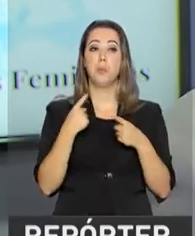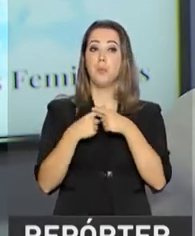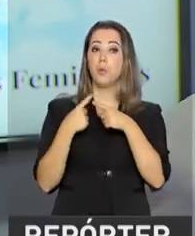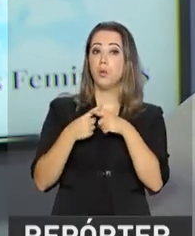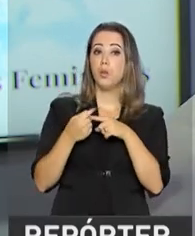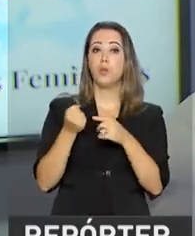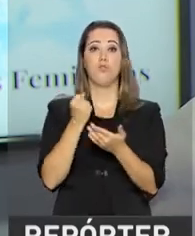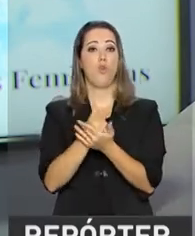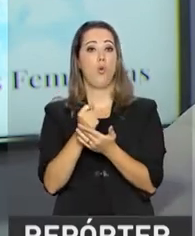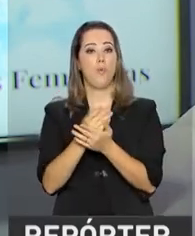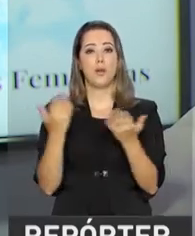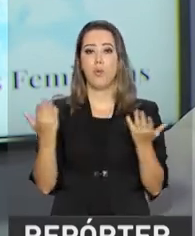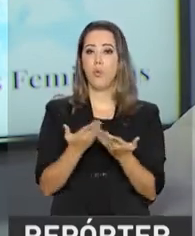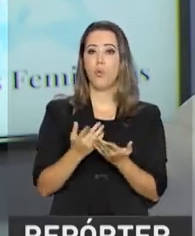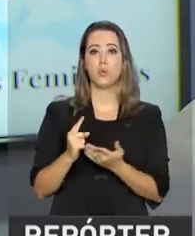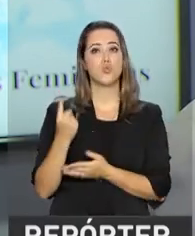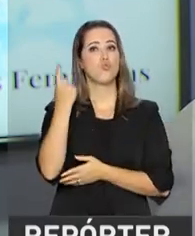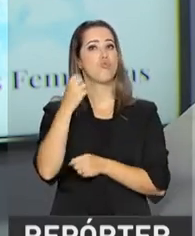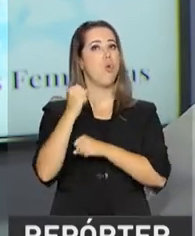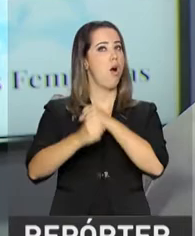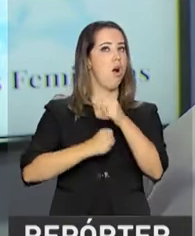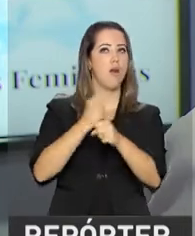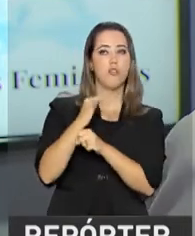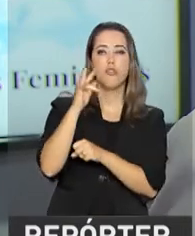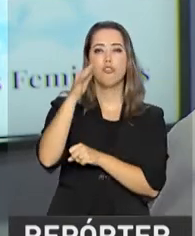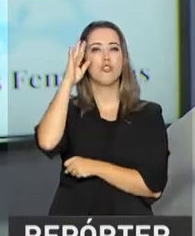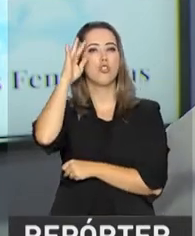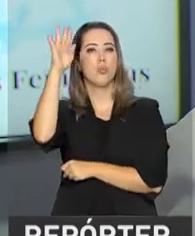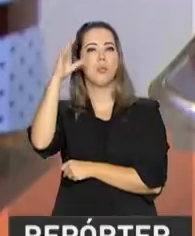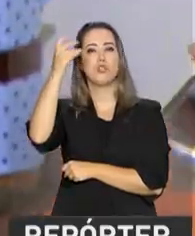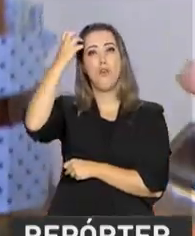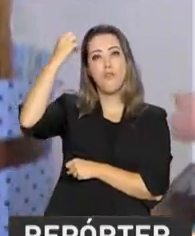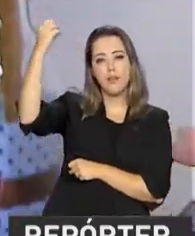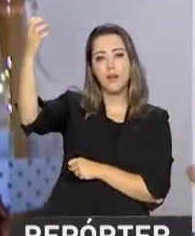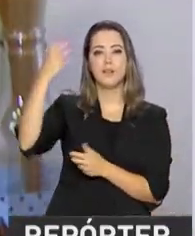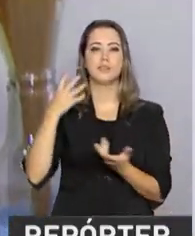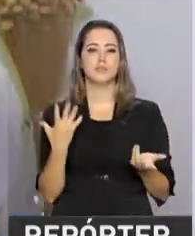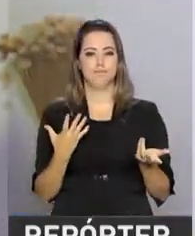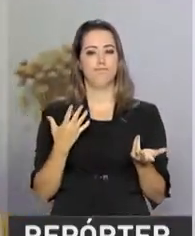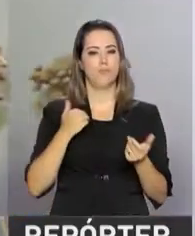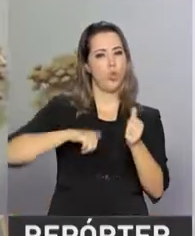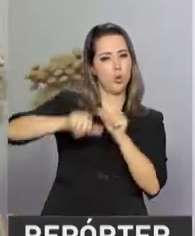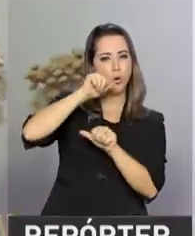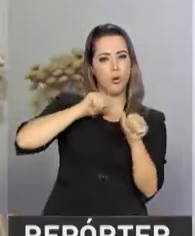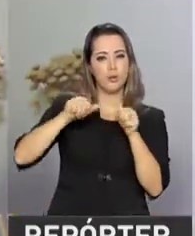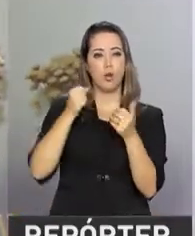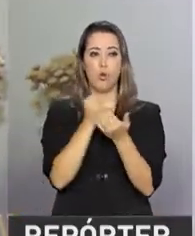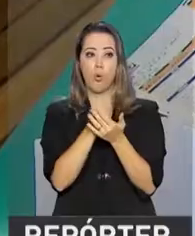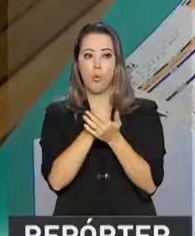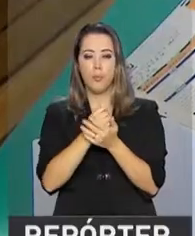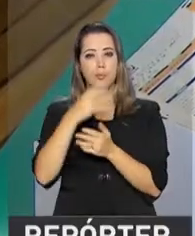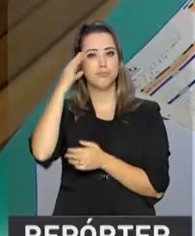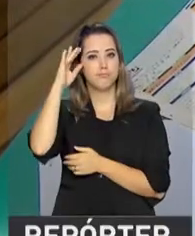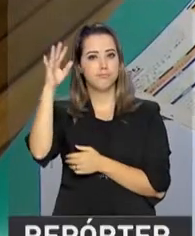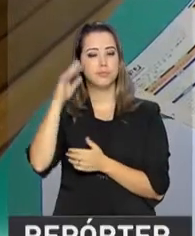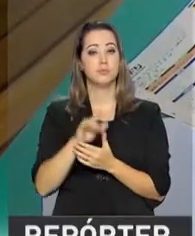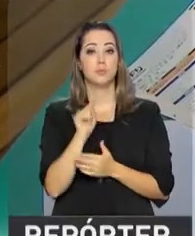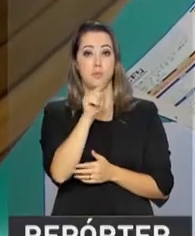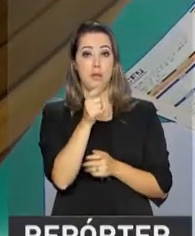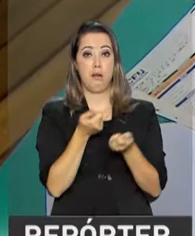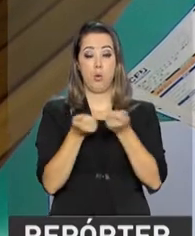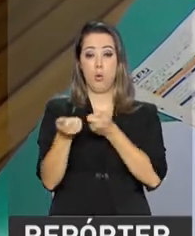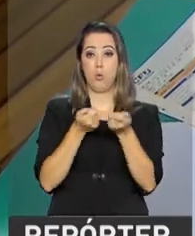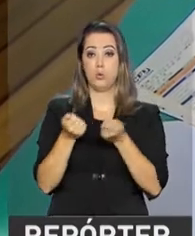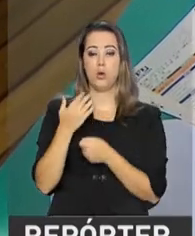porque daqui a um ano eu vou para a itália então vale a pena não comprar esse sapato hoje nahyane controla o fluxo da conta no banco e organismo que é